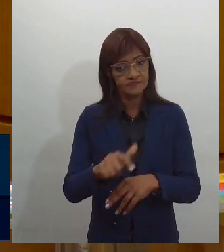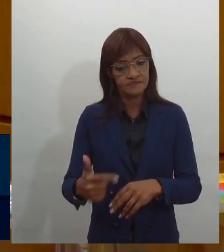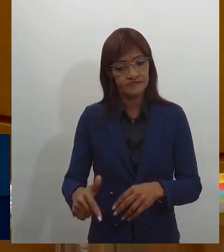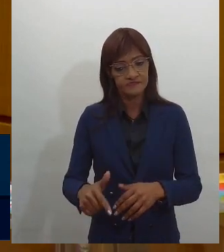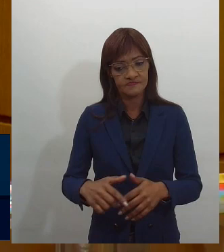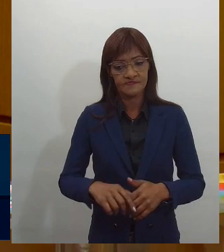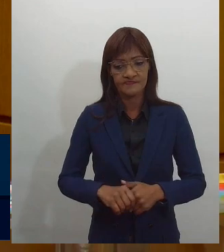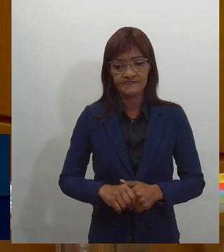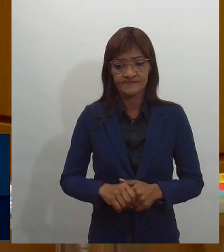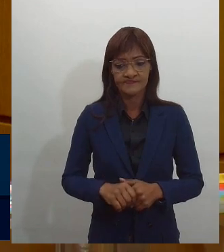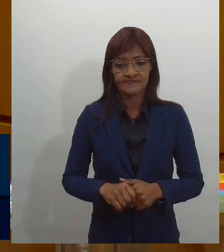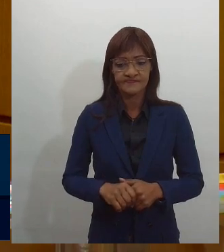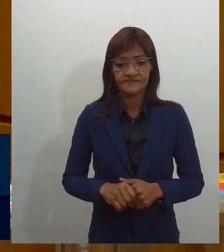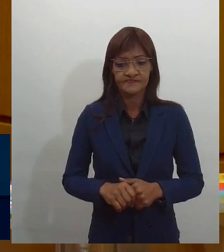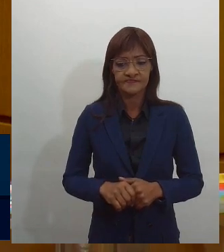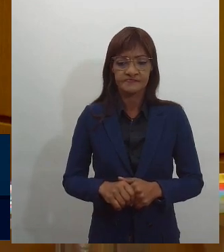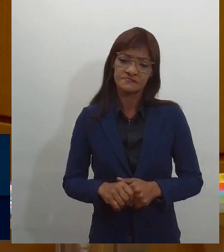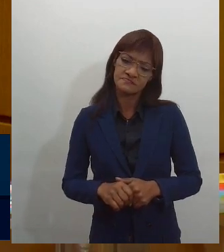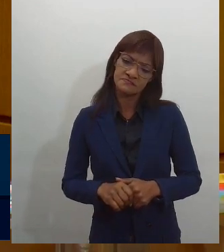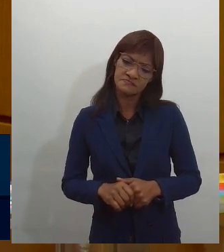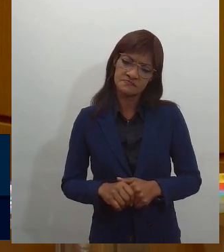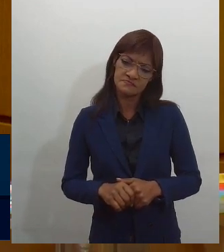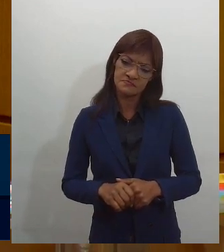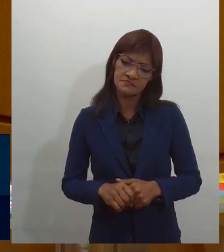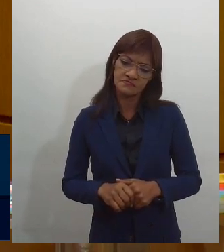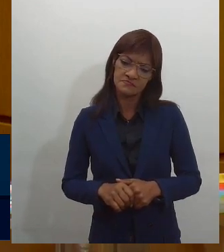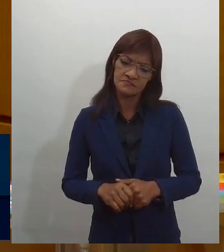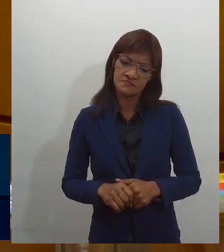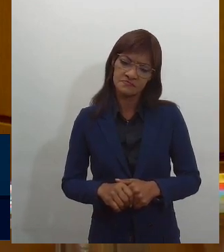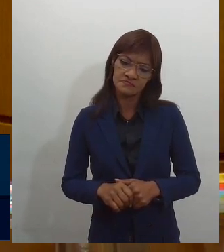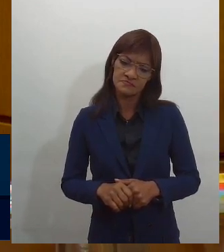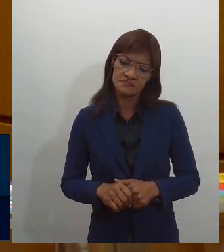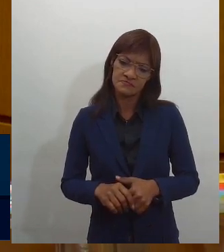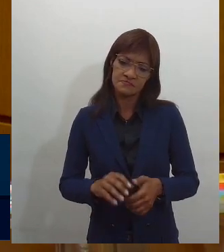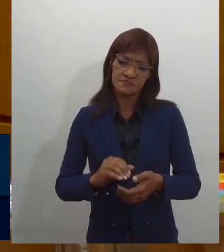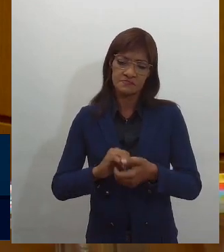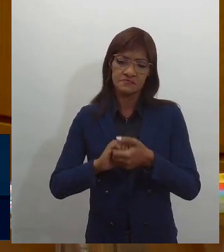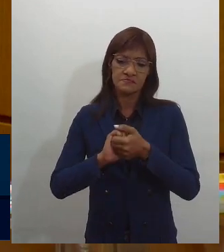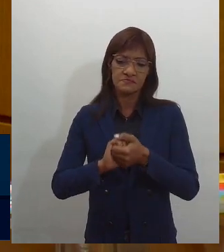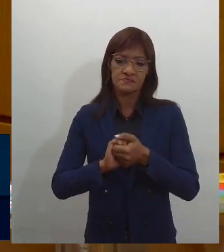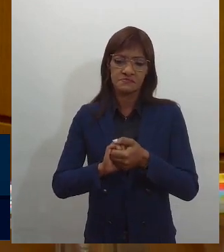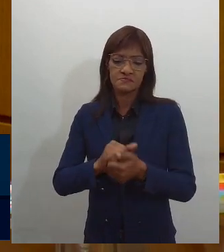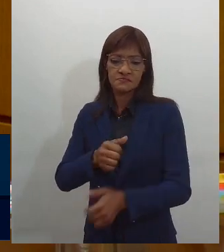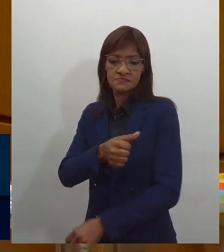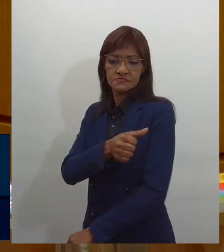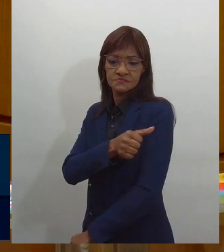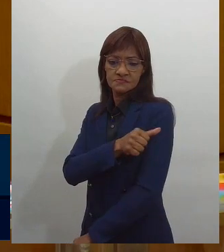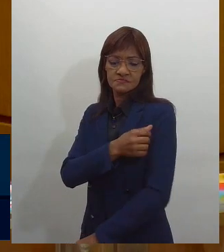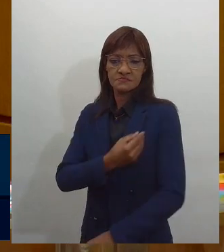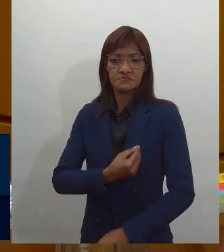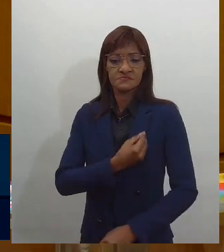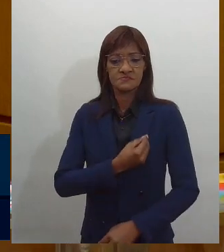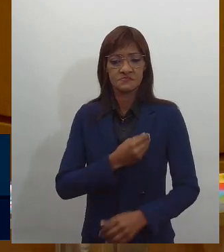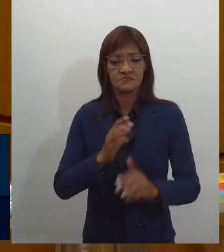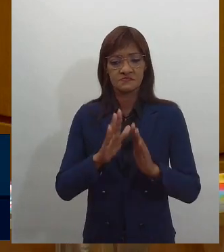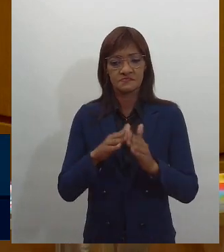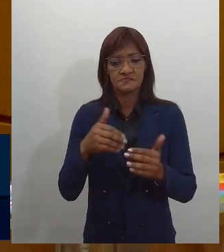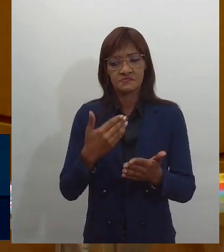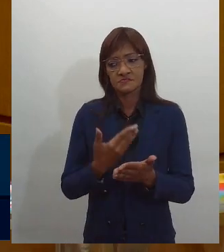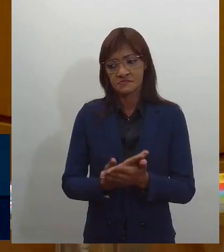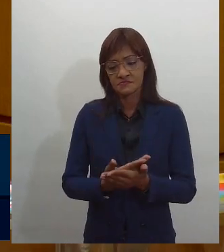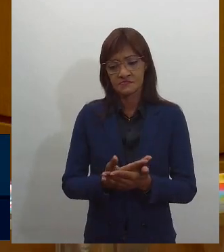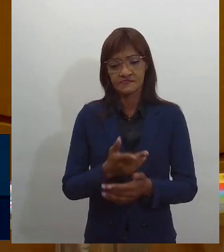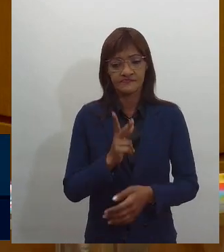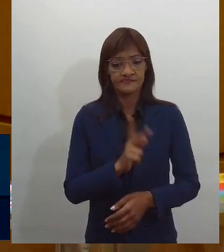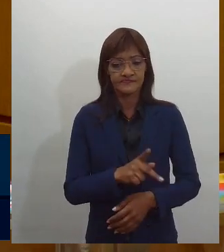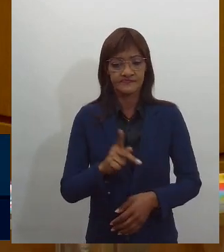Queria saudar aqui, né, os alunos que estão aqui da Escola Estadual Professor Fernando